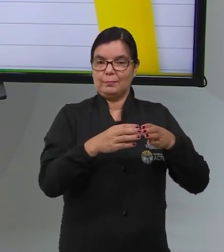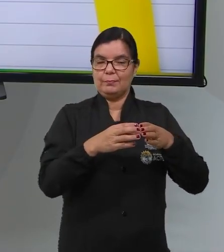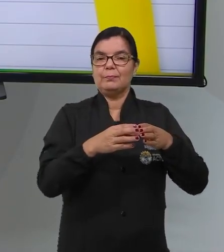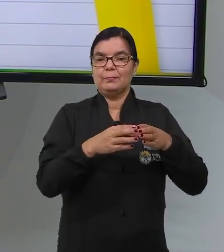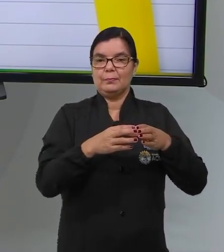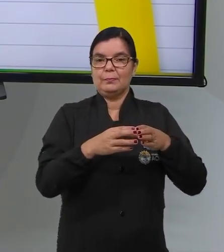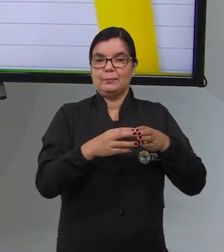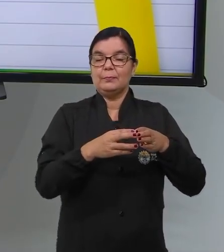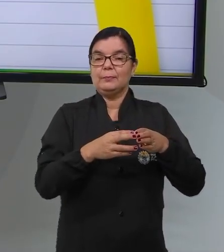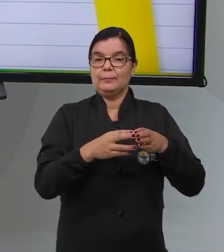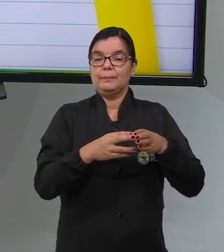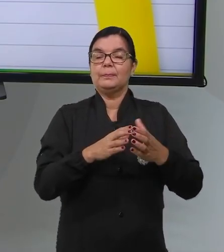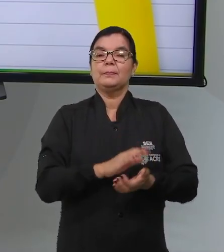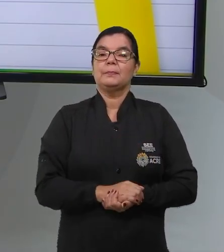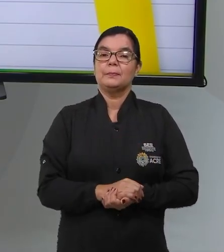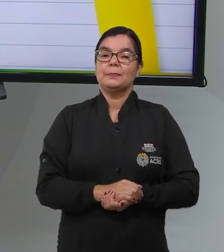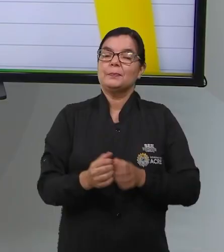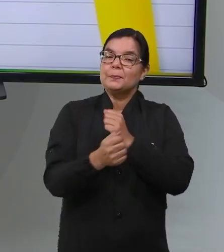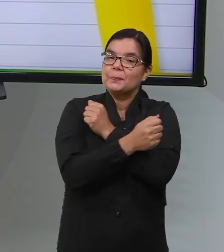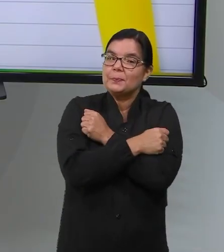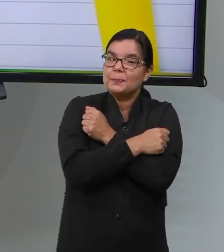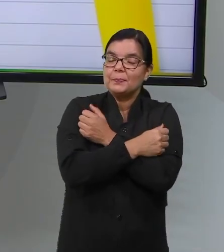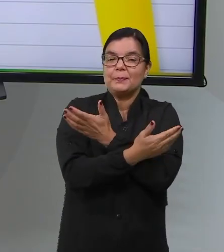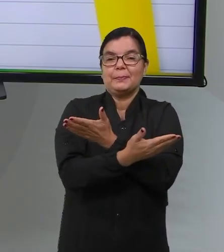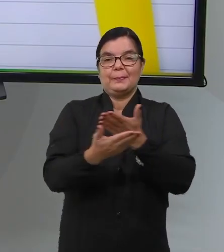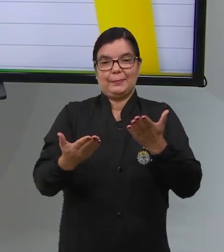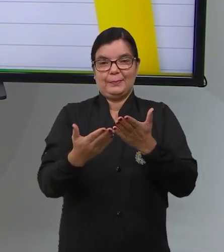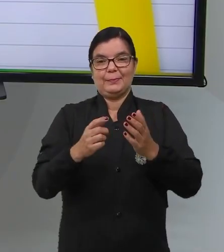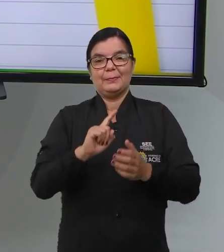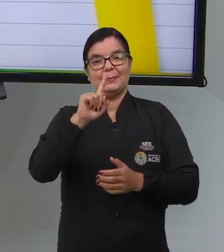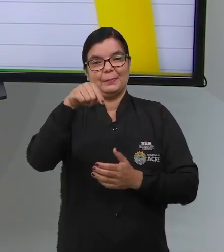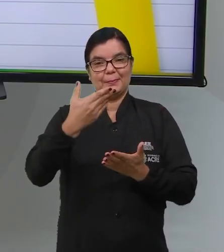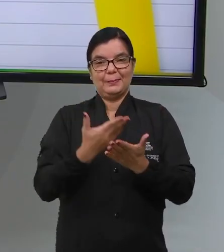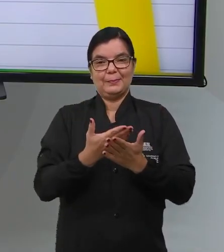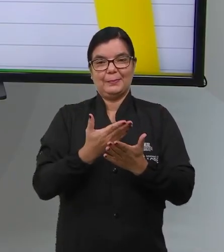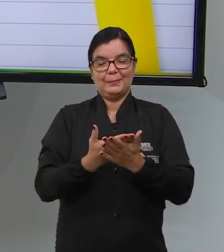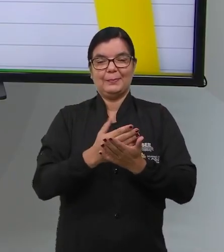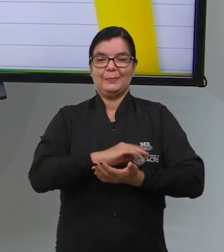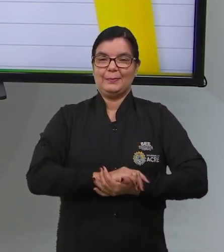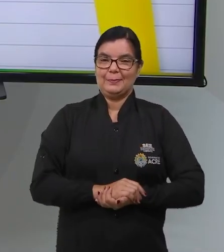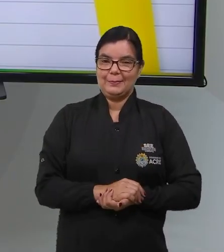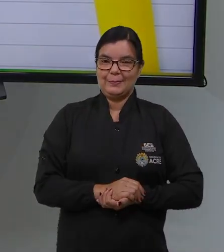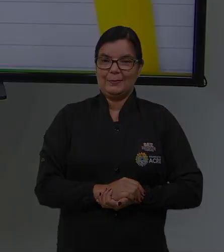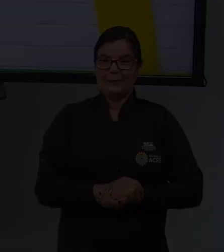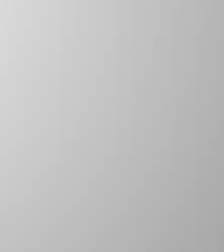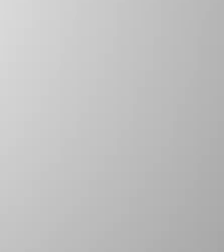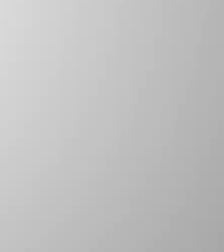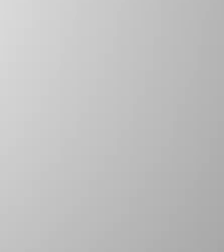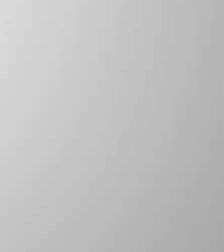então vigentes. Um forte abraço a todos vocês e até a próxima videoaula.